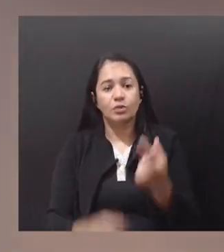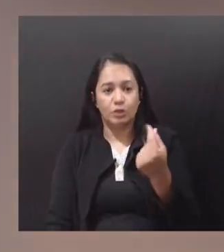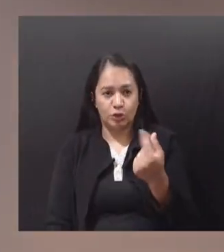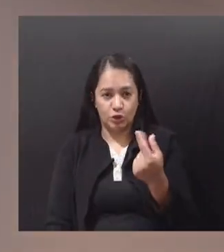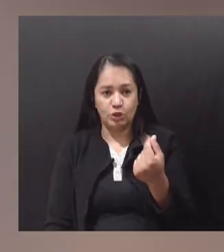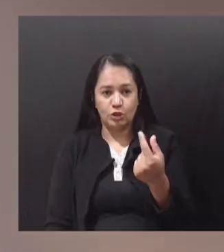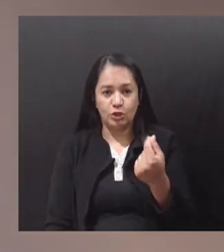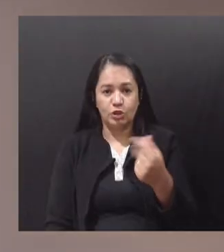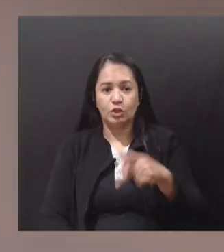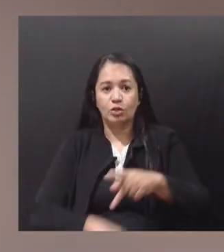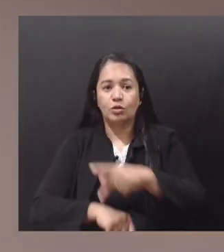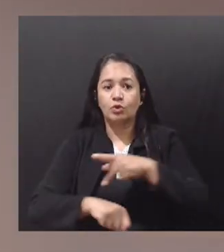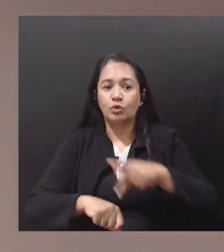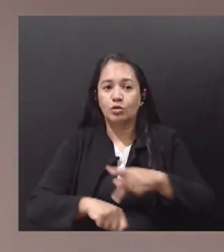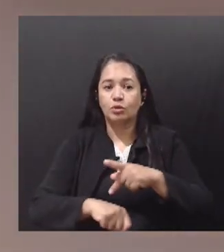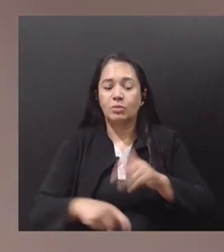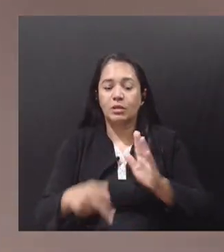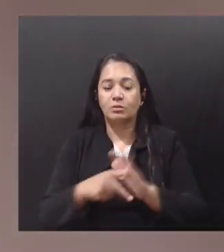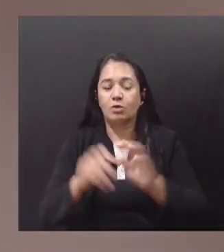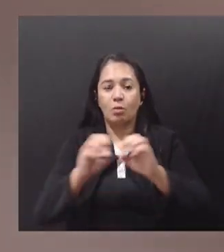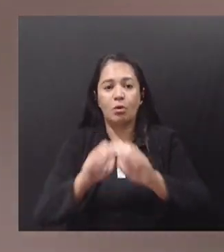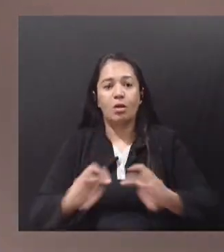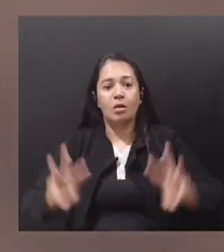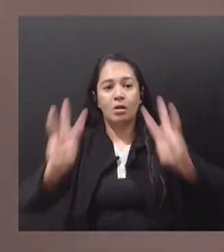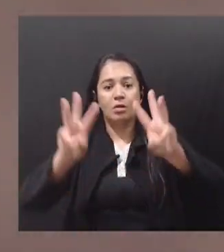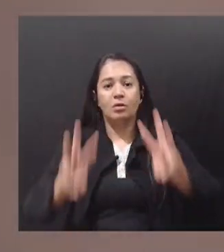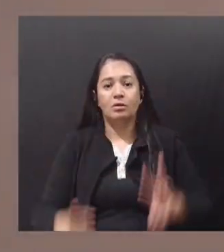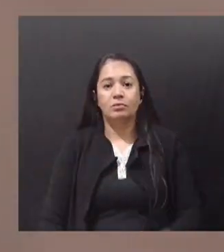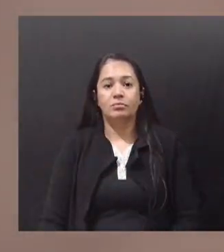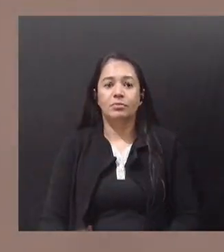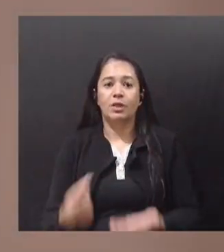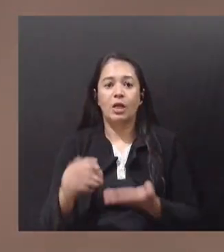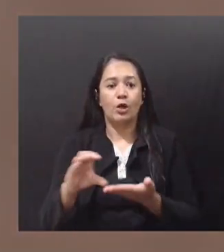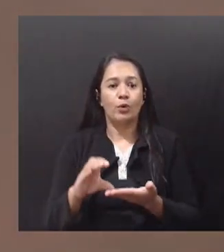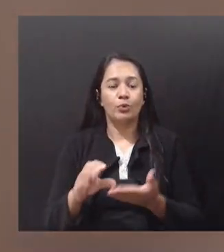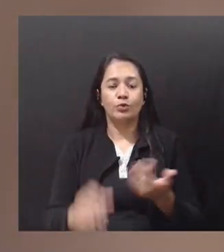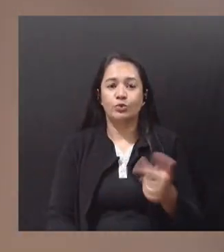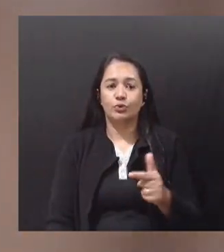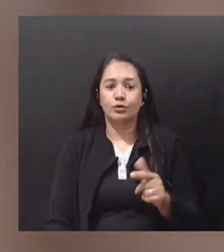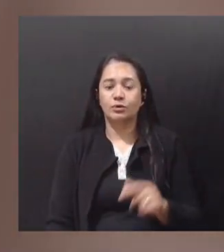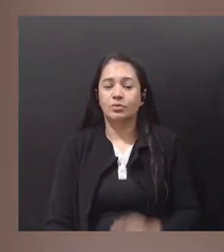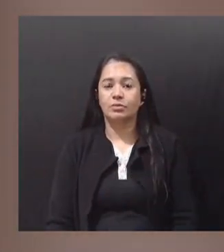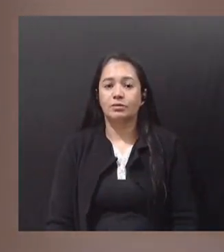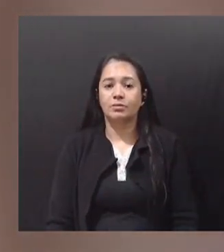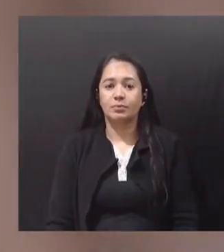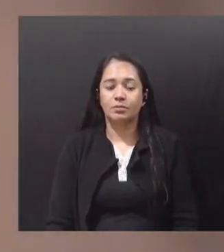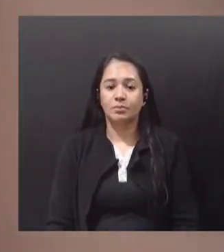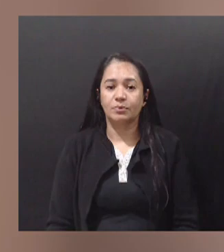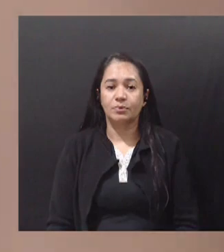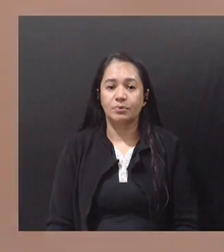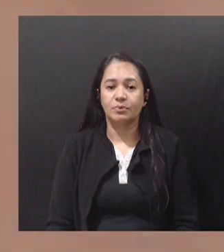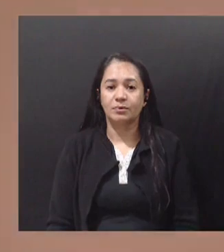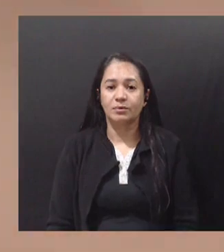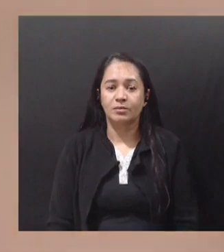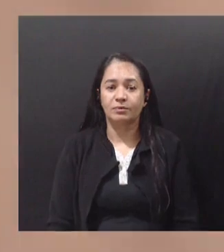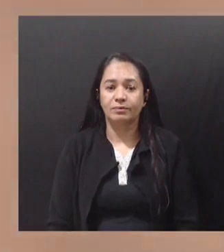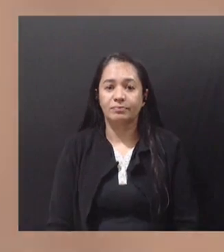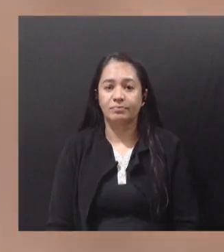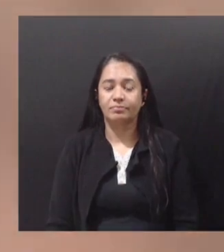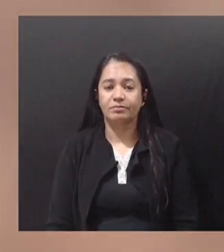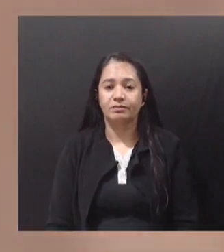compõem a ONU, não tem mais recurso. E aí eles escolhem onde cortar isso? Então